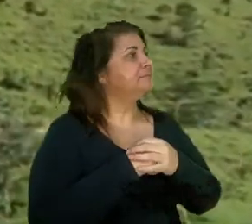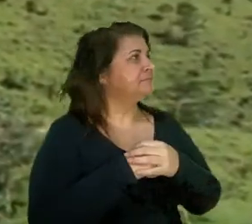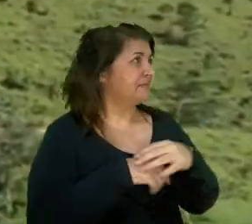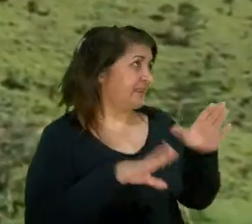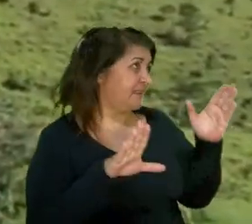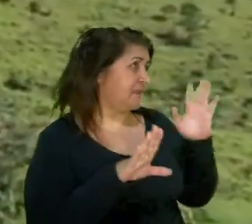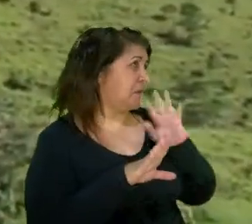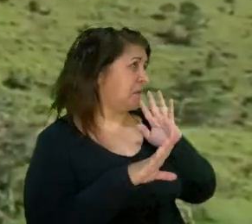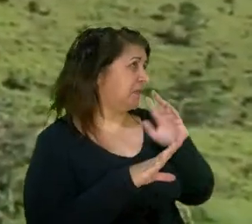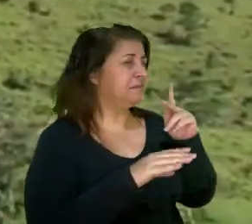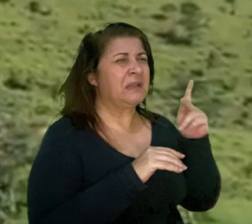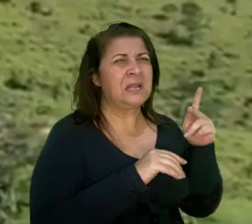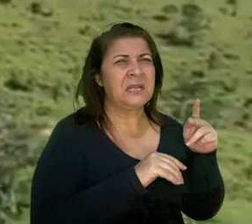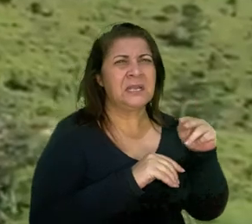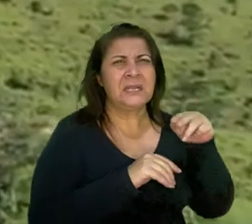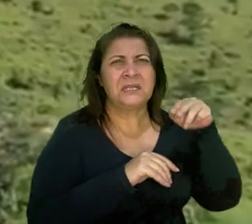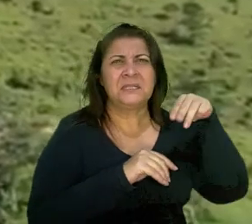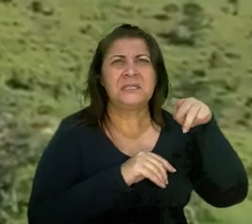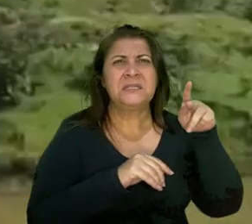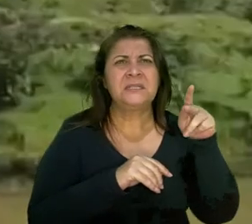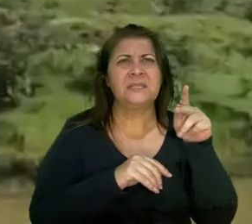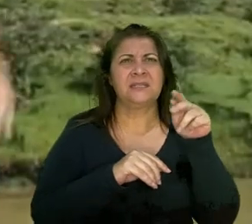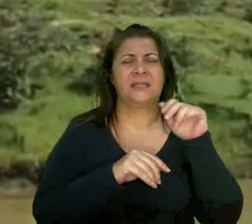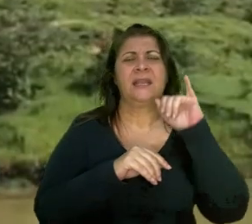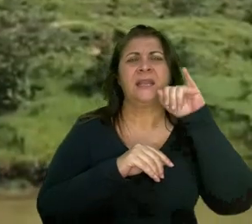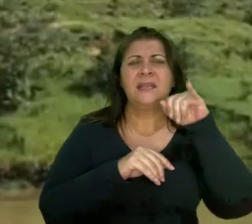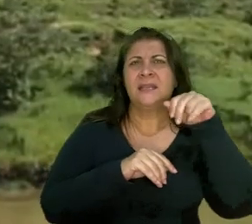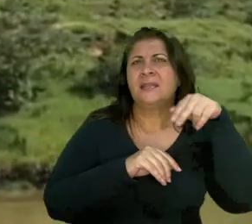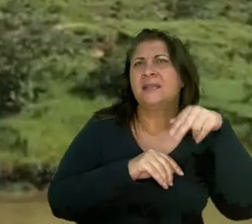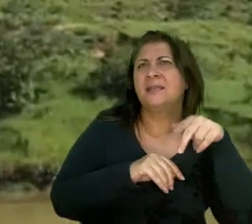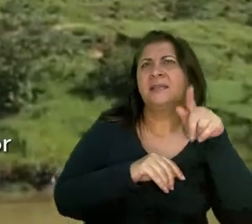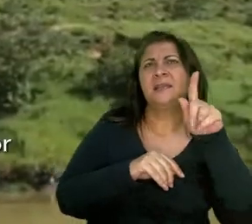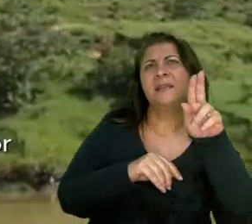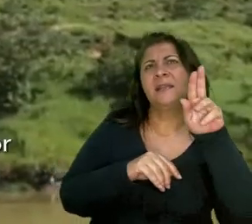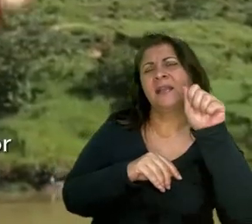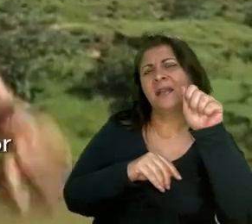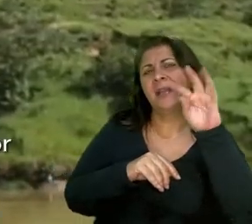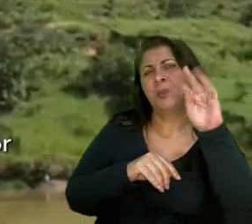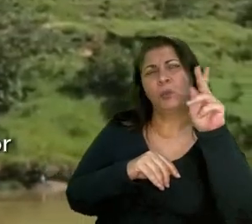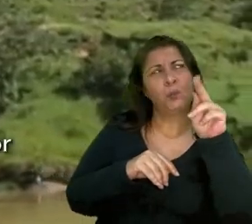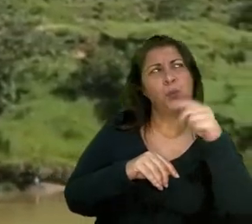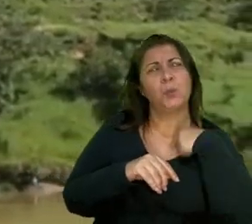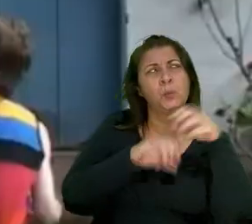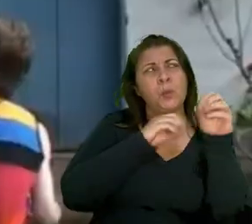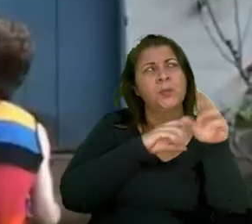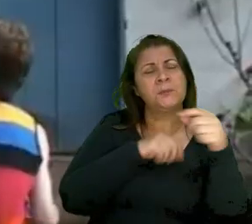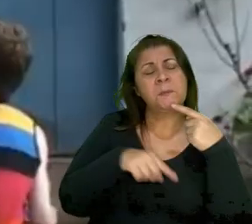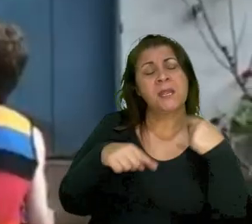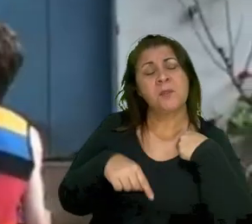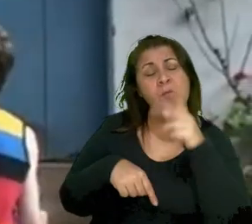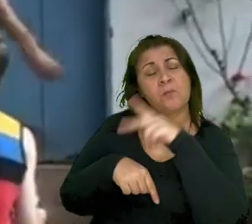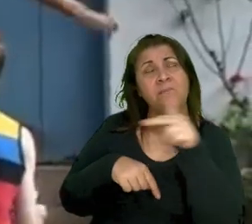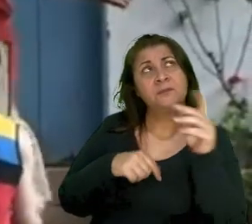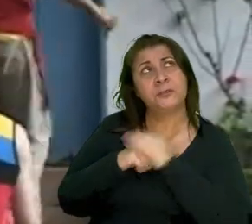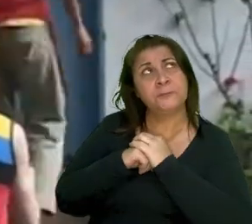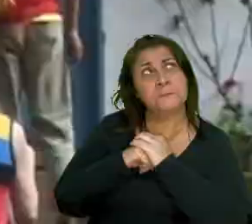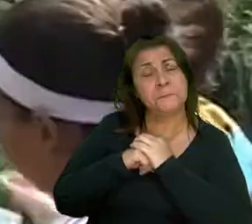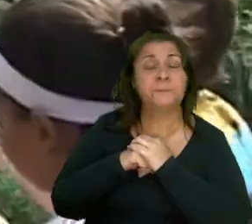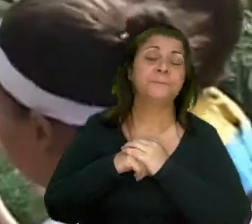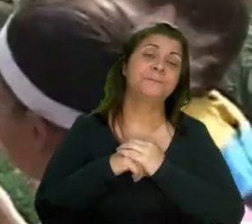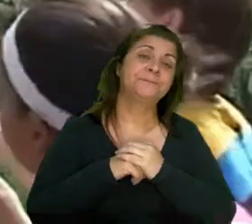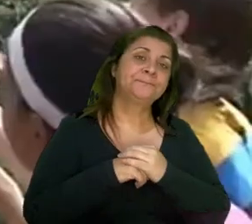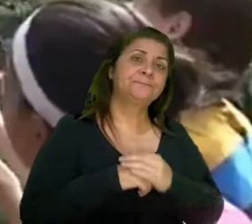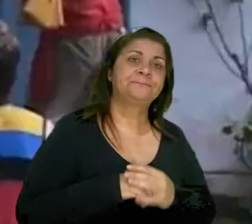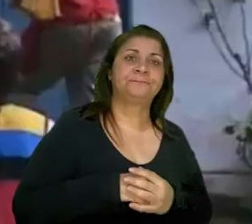em Engatu. Não, senhor. Então, seu ensino, porque nisso eu sou professor.